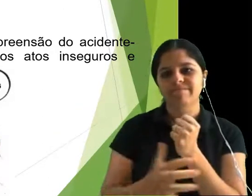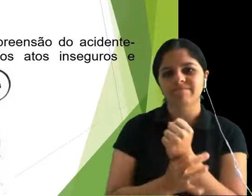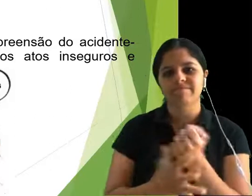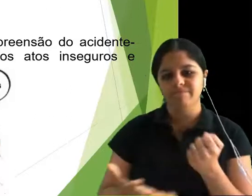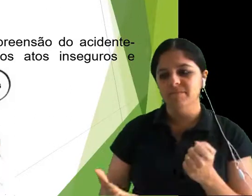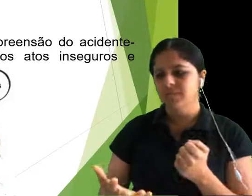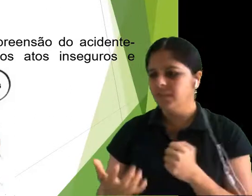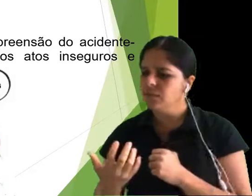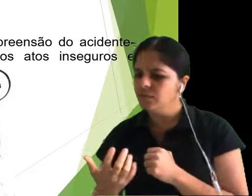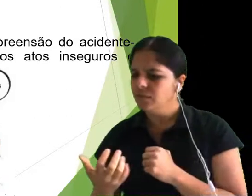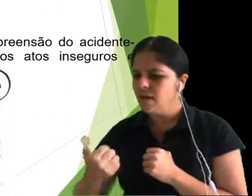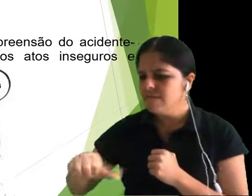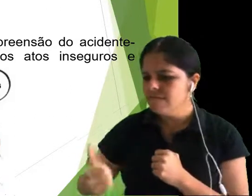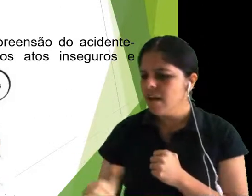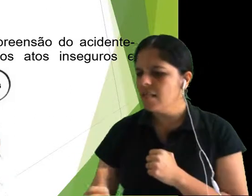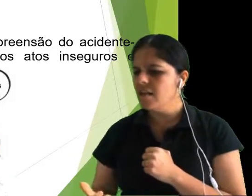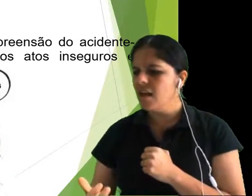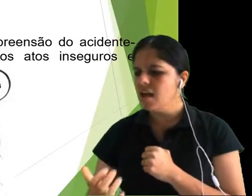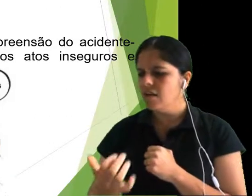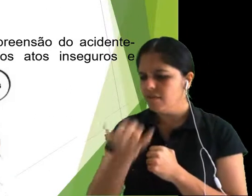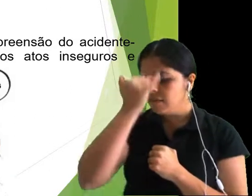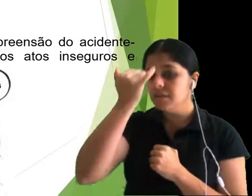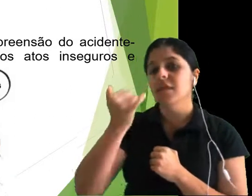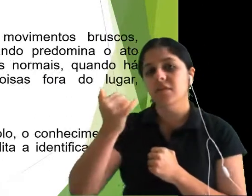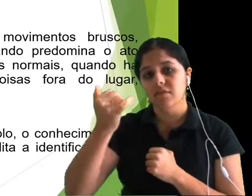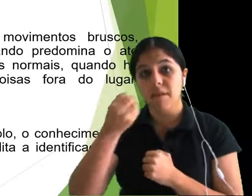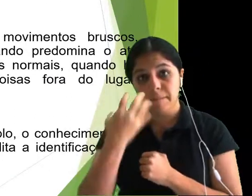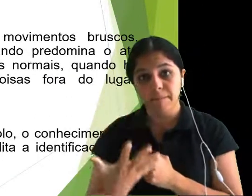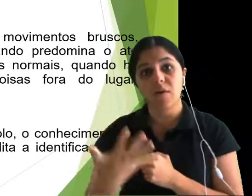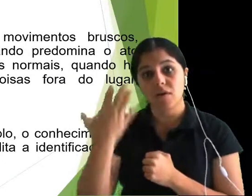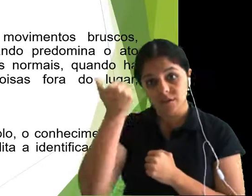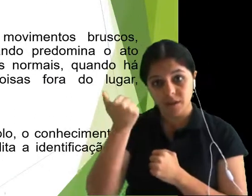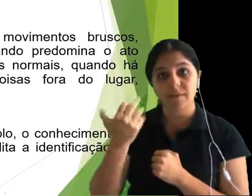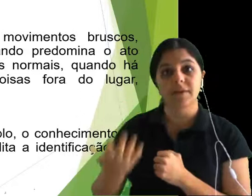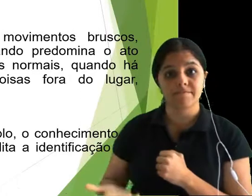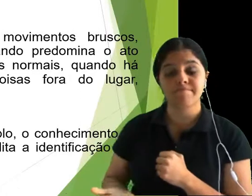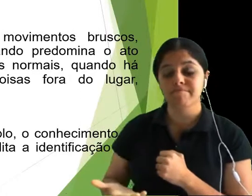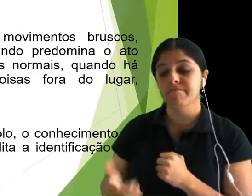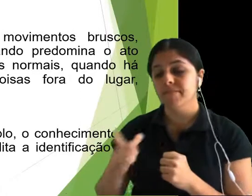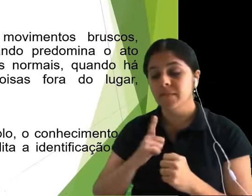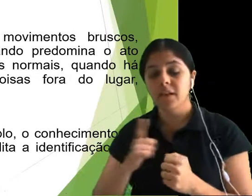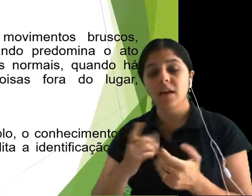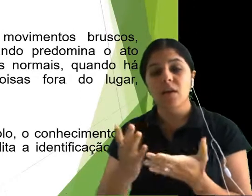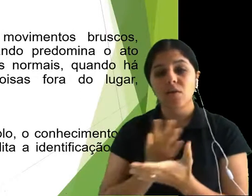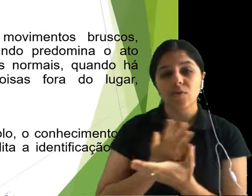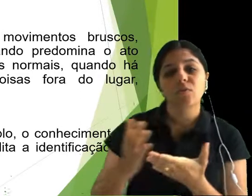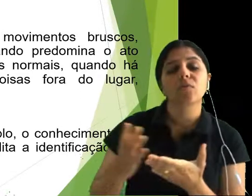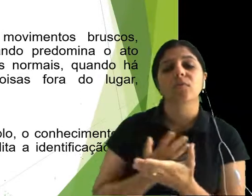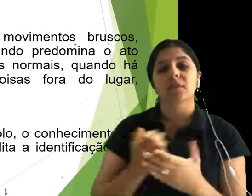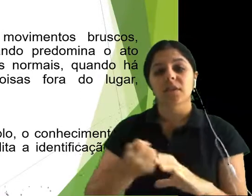de risco, é muito importante você definir bem esse acidente tipo. Então, tem uma classificação